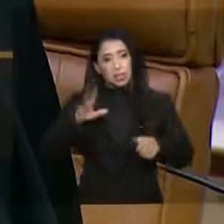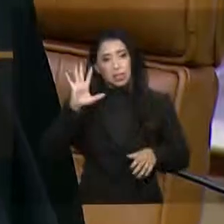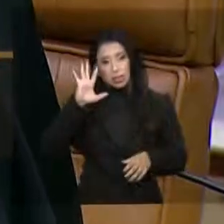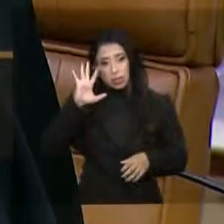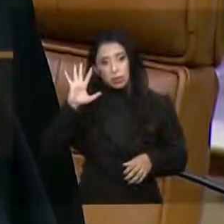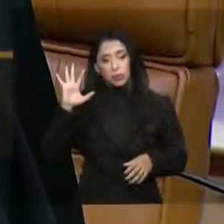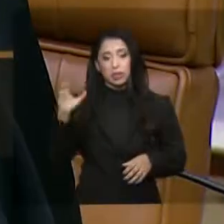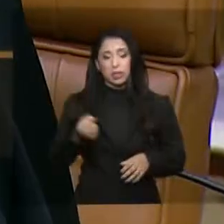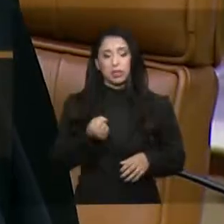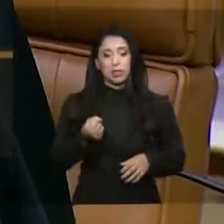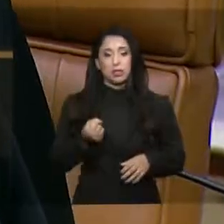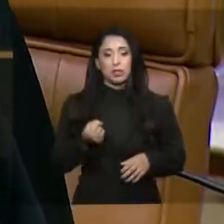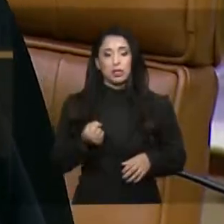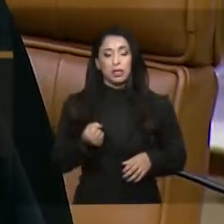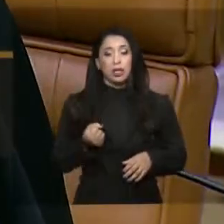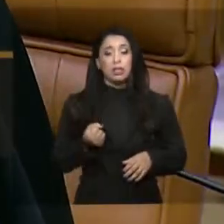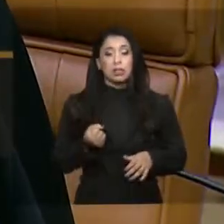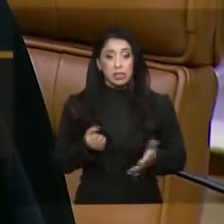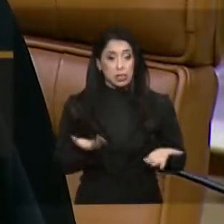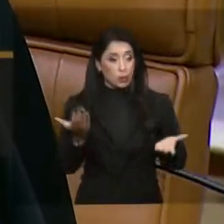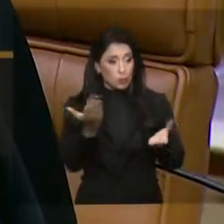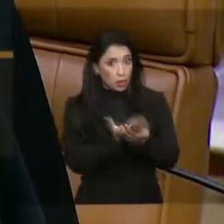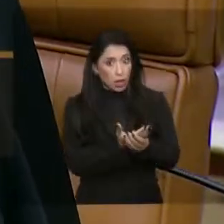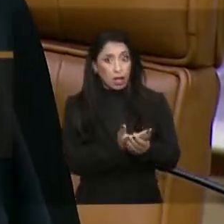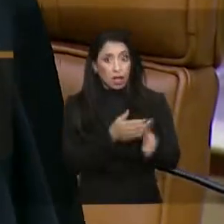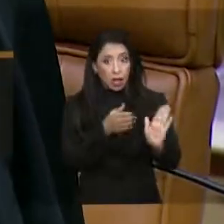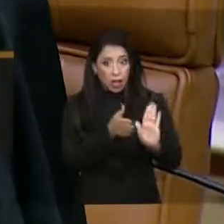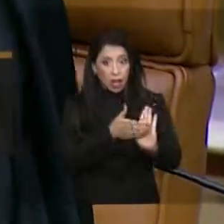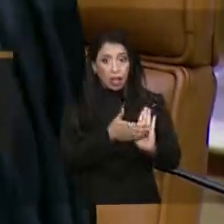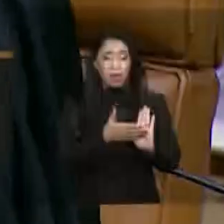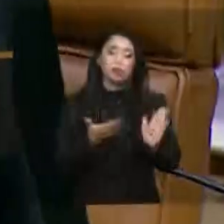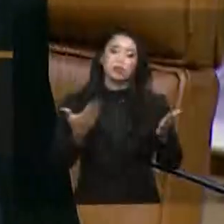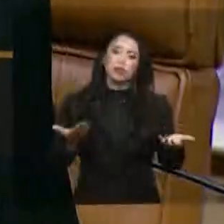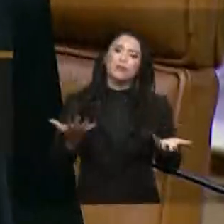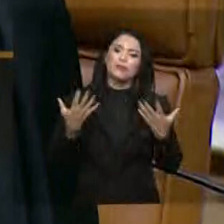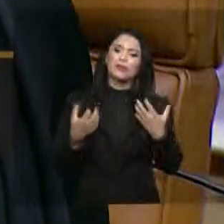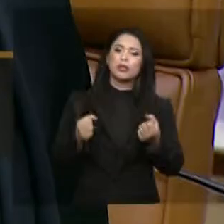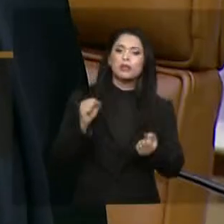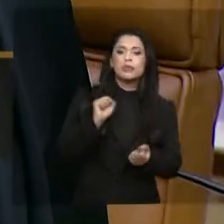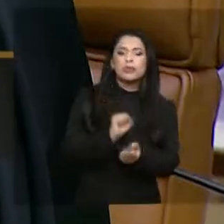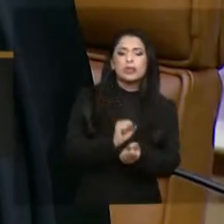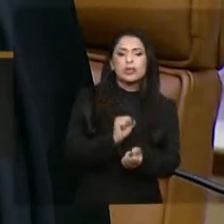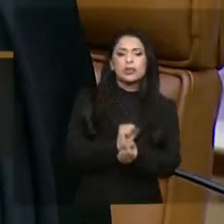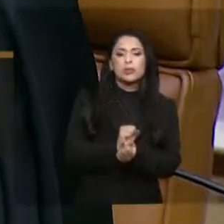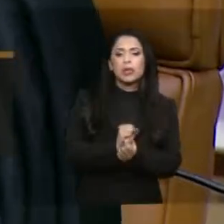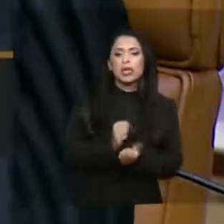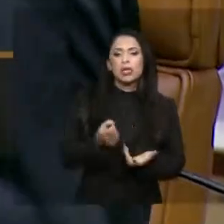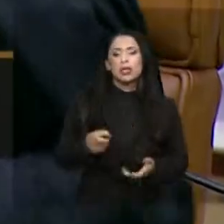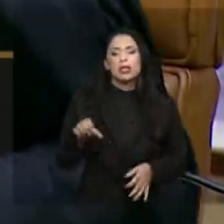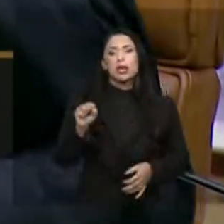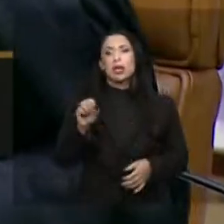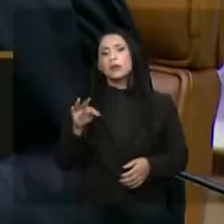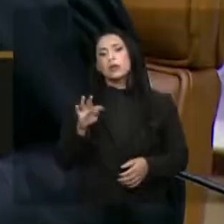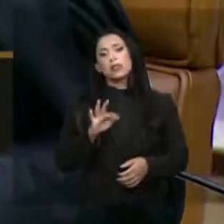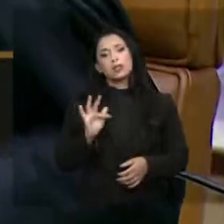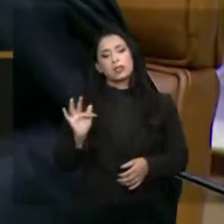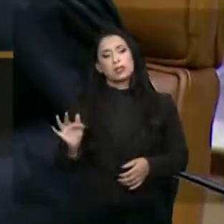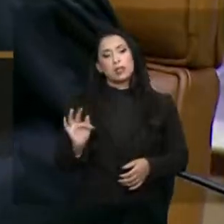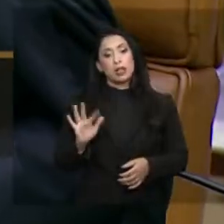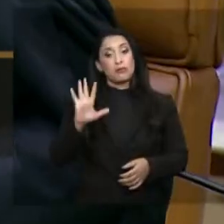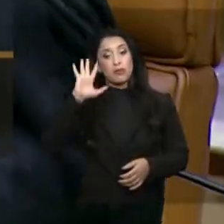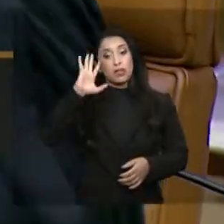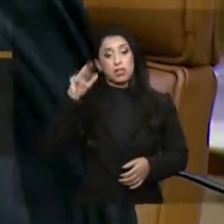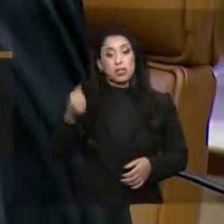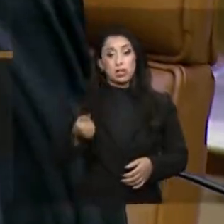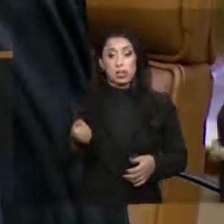decisão para o caso concreto específico mesmo. Vamos aguardar, como o Supremo aguardou naquele momento, ou vai ser